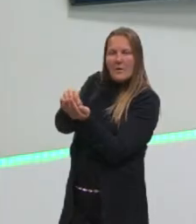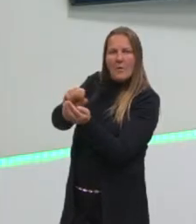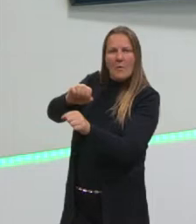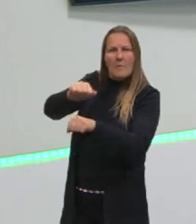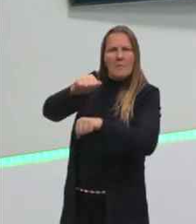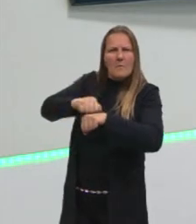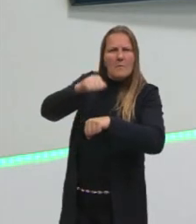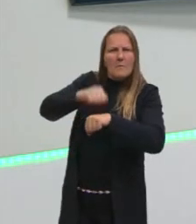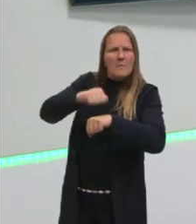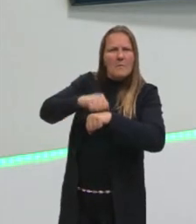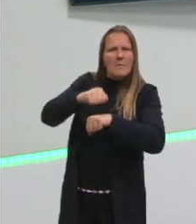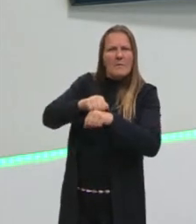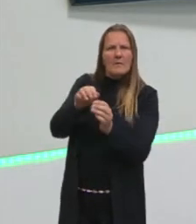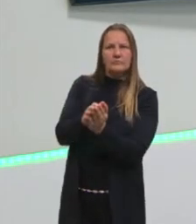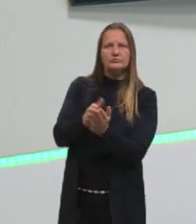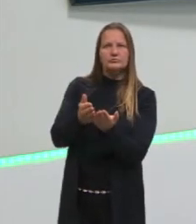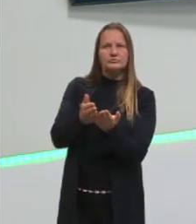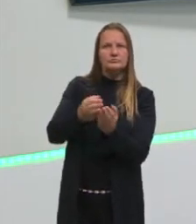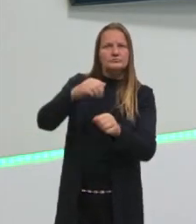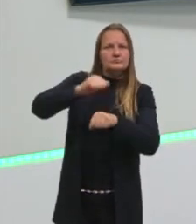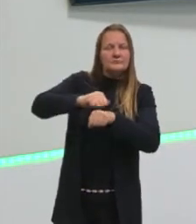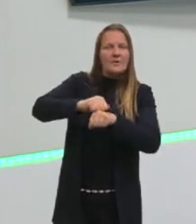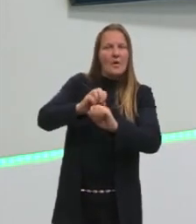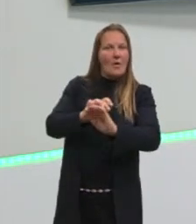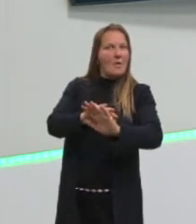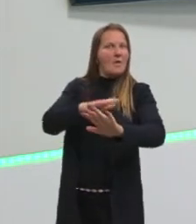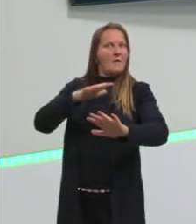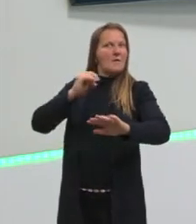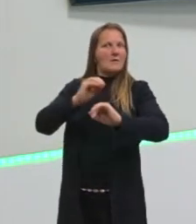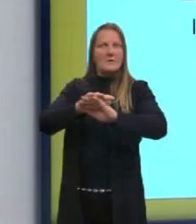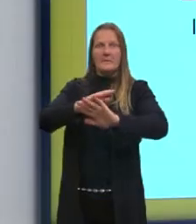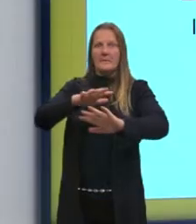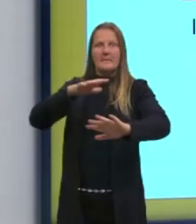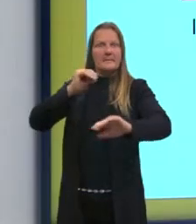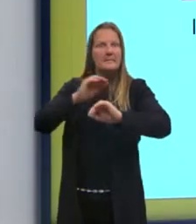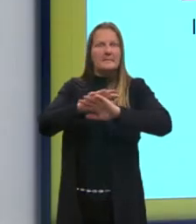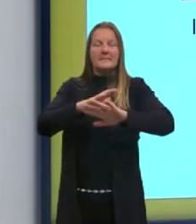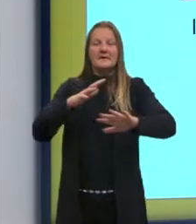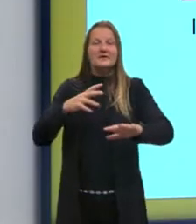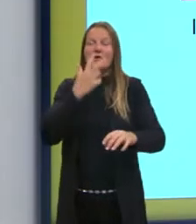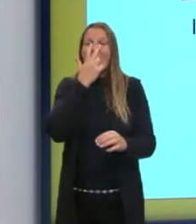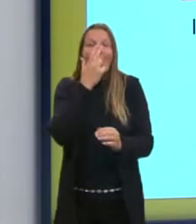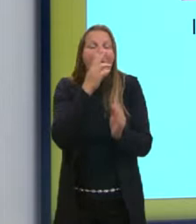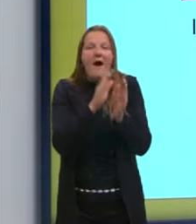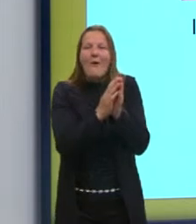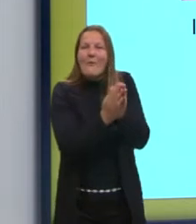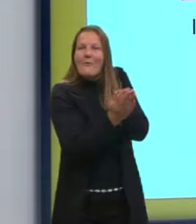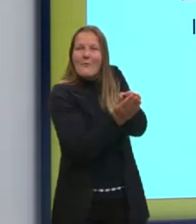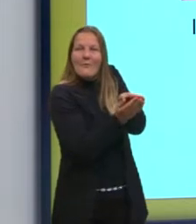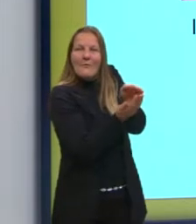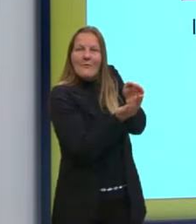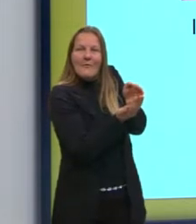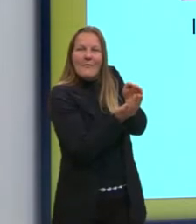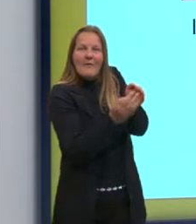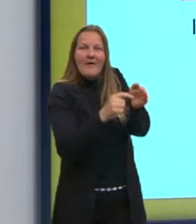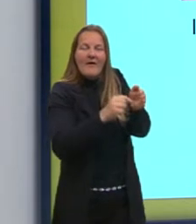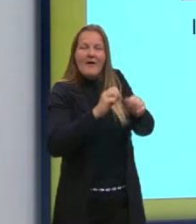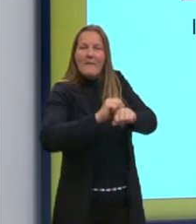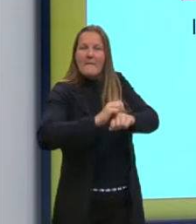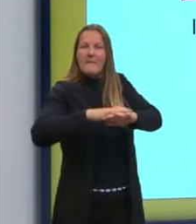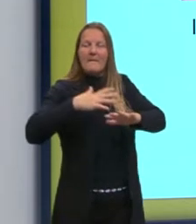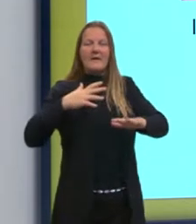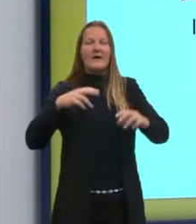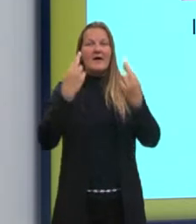sólida a gente diz aquela emulsão que tinha uma cor e uma aparência brilhante como se fosse uma pérola e pérola na palavra